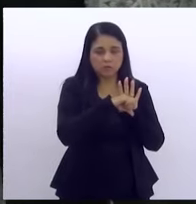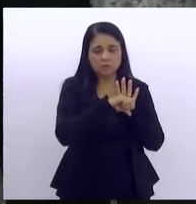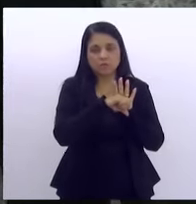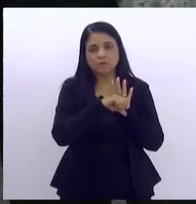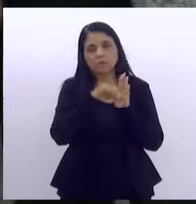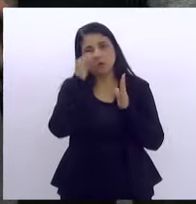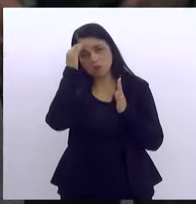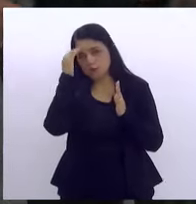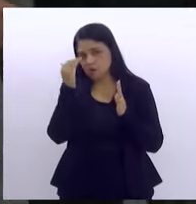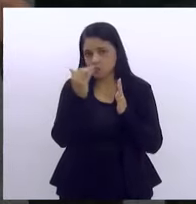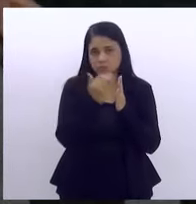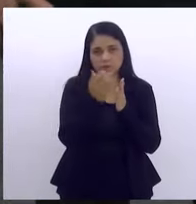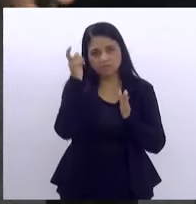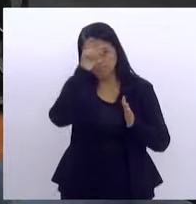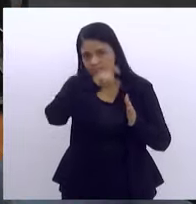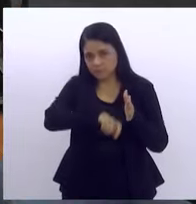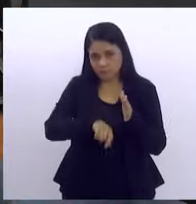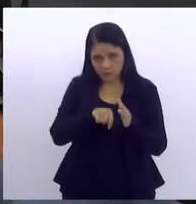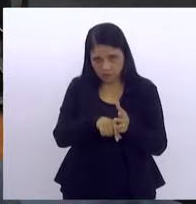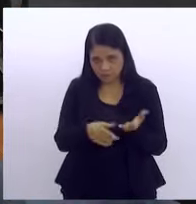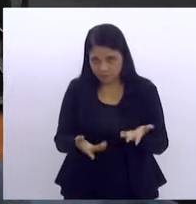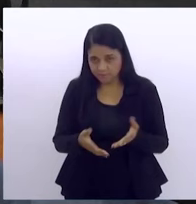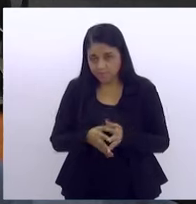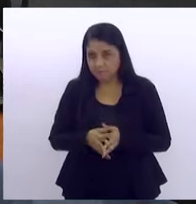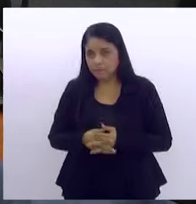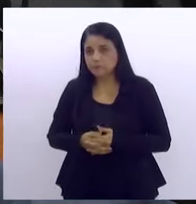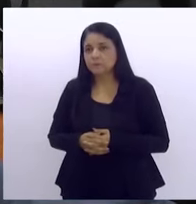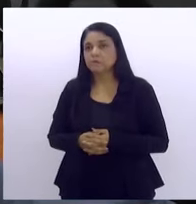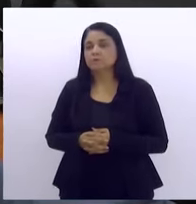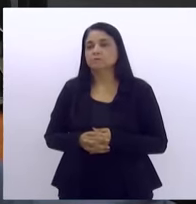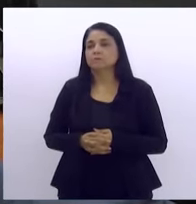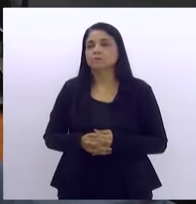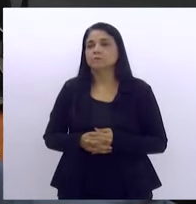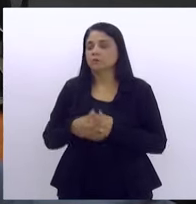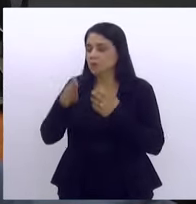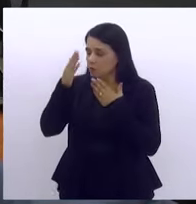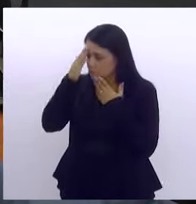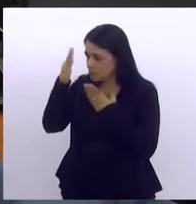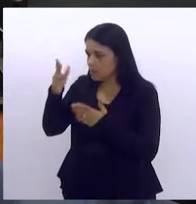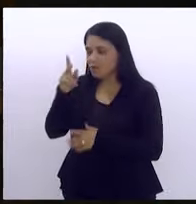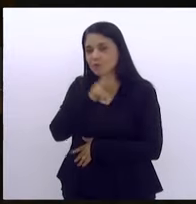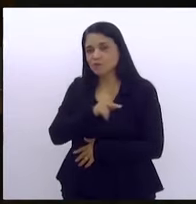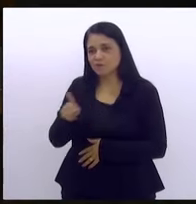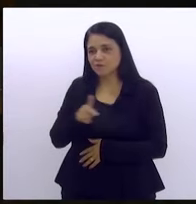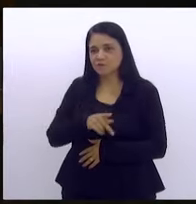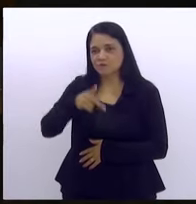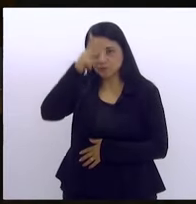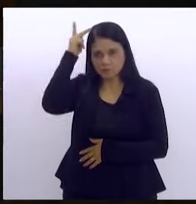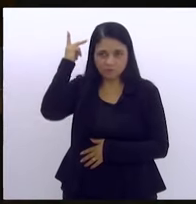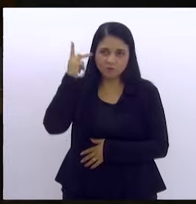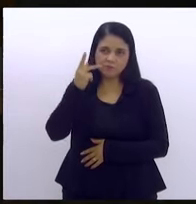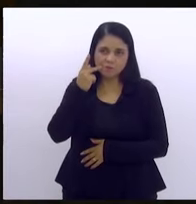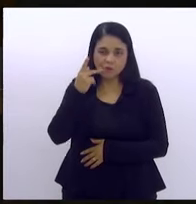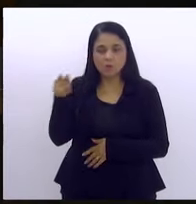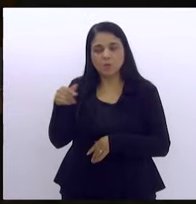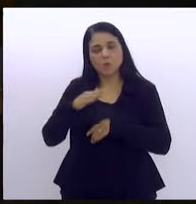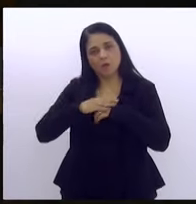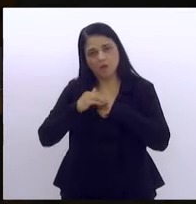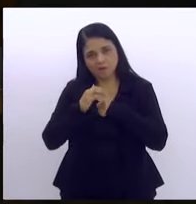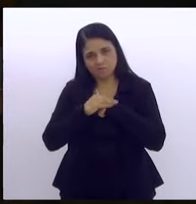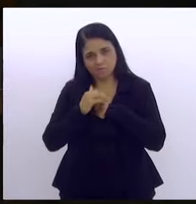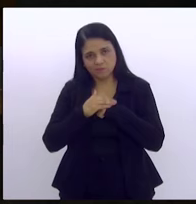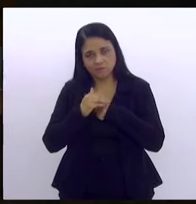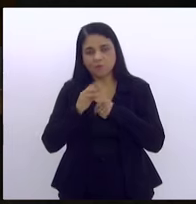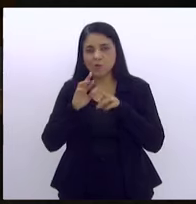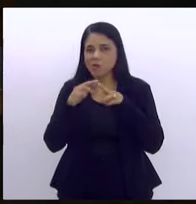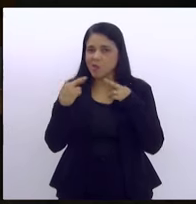desrespeita a ordem tributária. Muito obrigado, presidente. Nosso professor, deputado Luiz Paulo, pelo carinho,